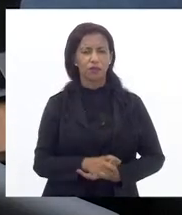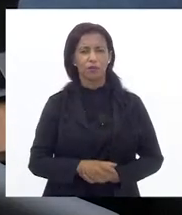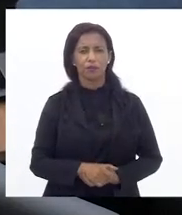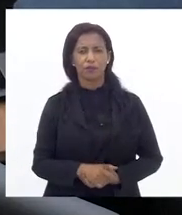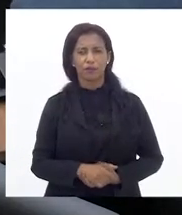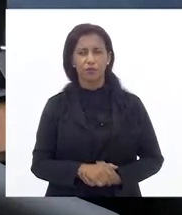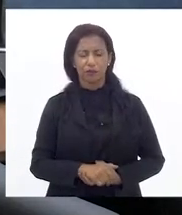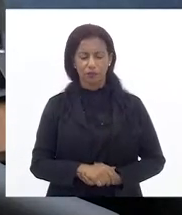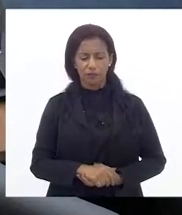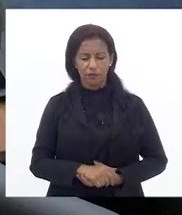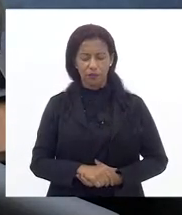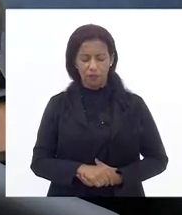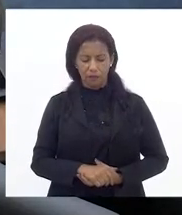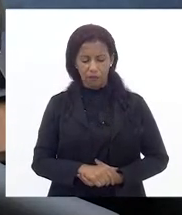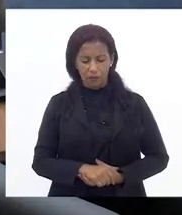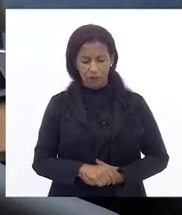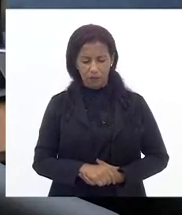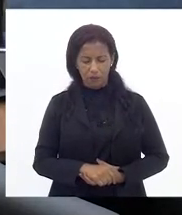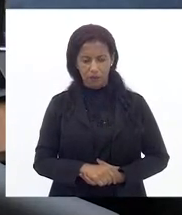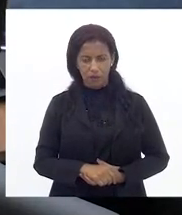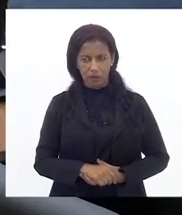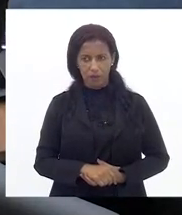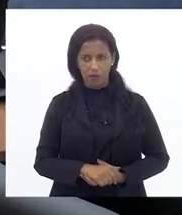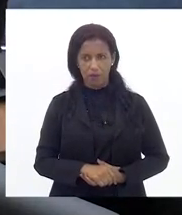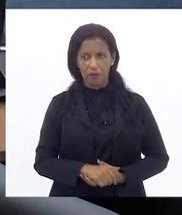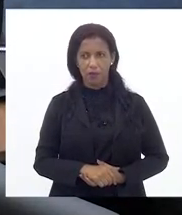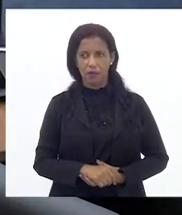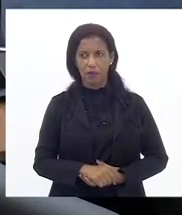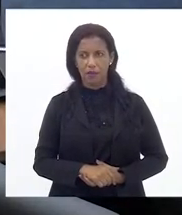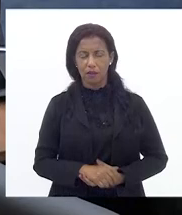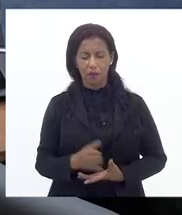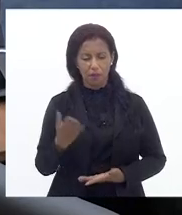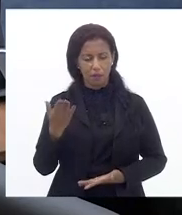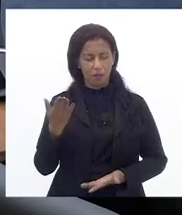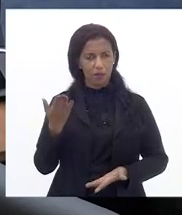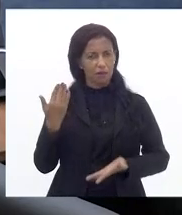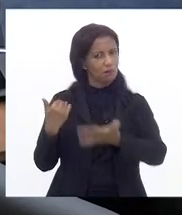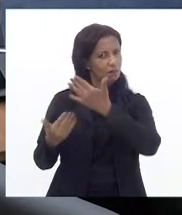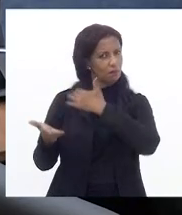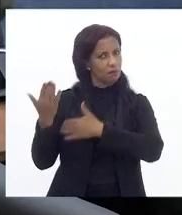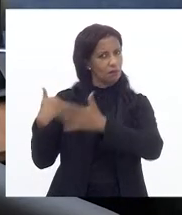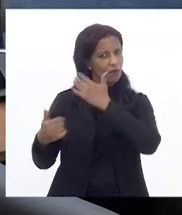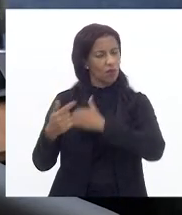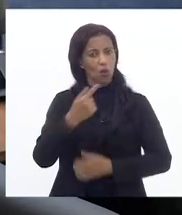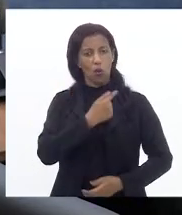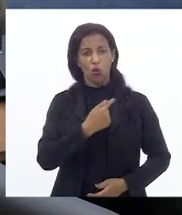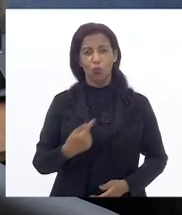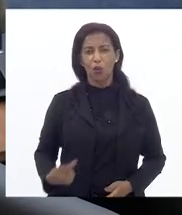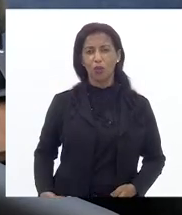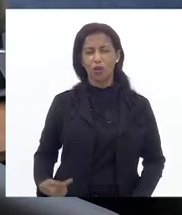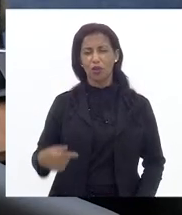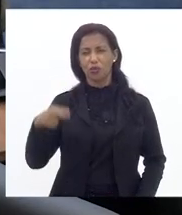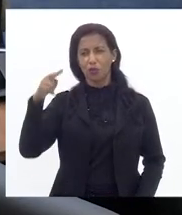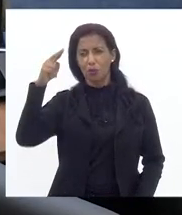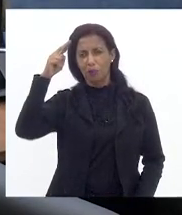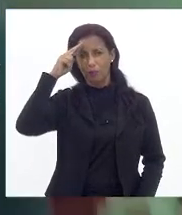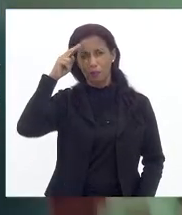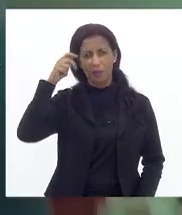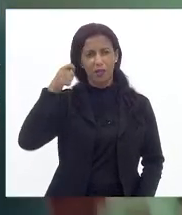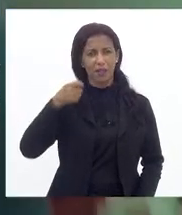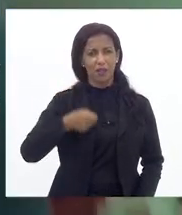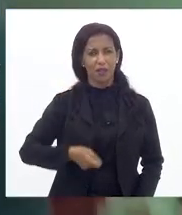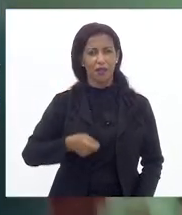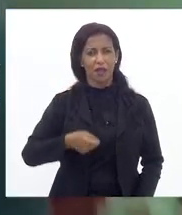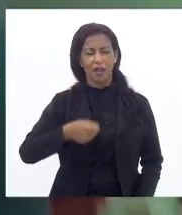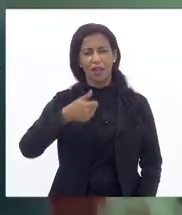Fernando é um rave na época dos governos militares 34